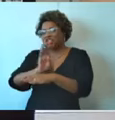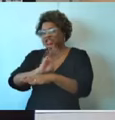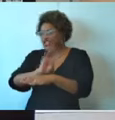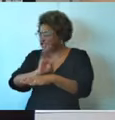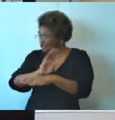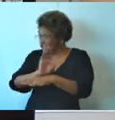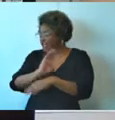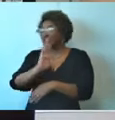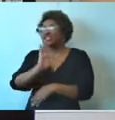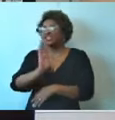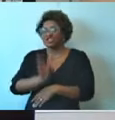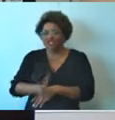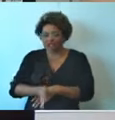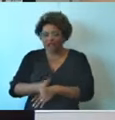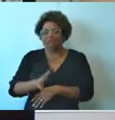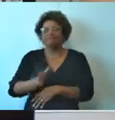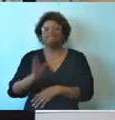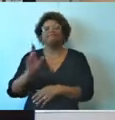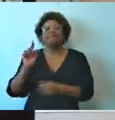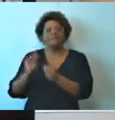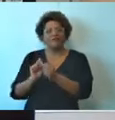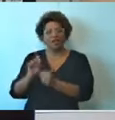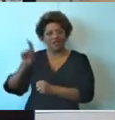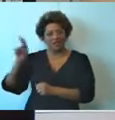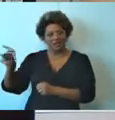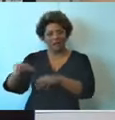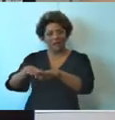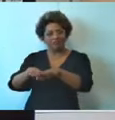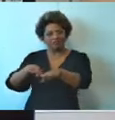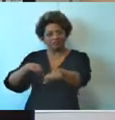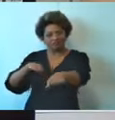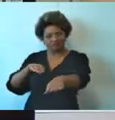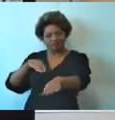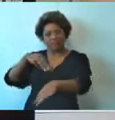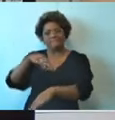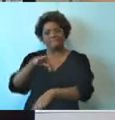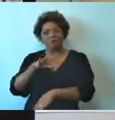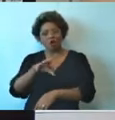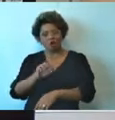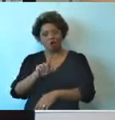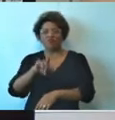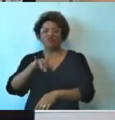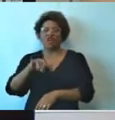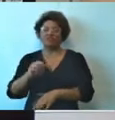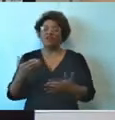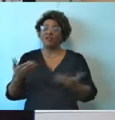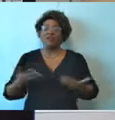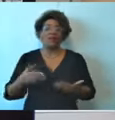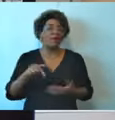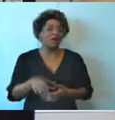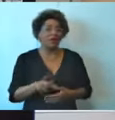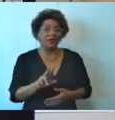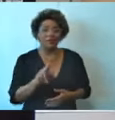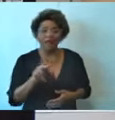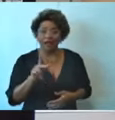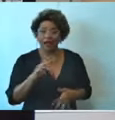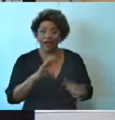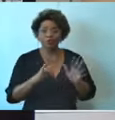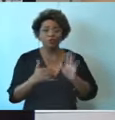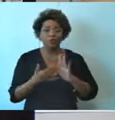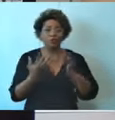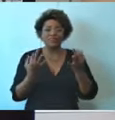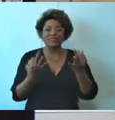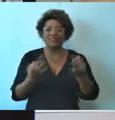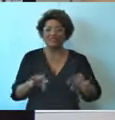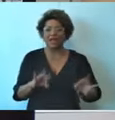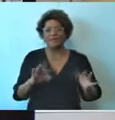teve a primeira implementação, e Belo Horizonte agora tem todos os pilares para que isso aconteça. A gente tem os